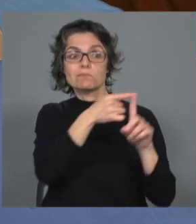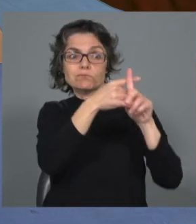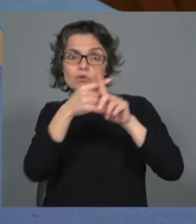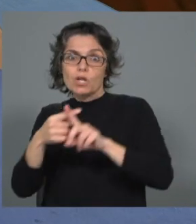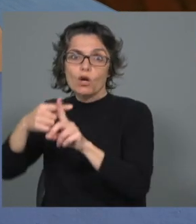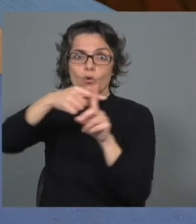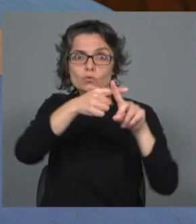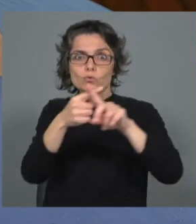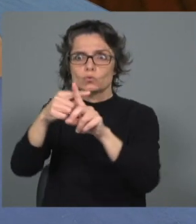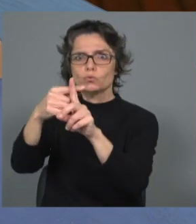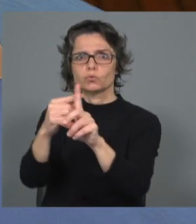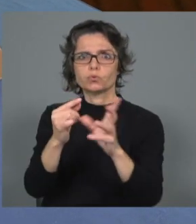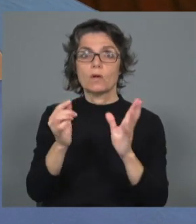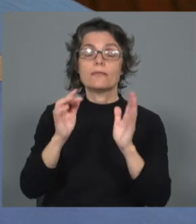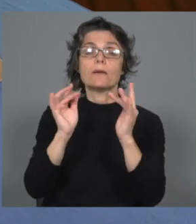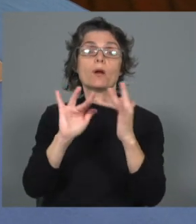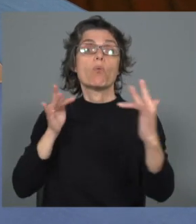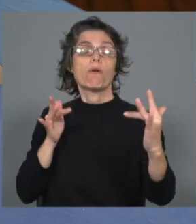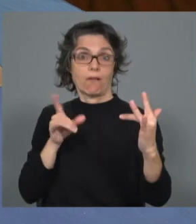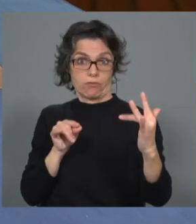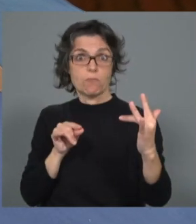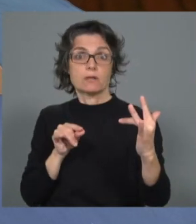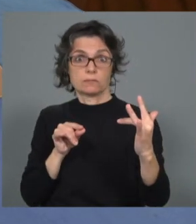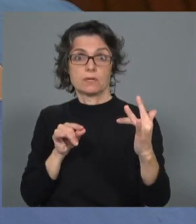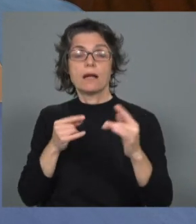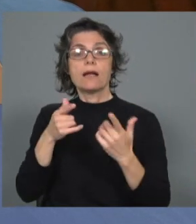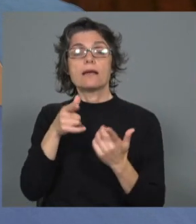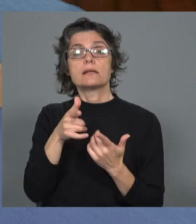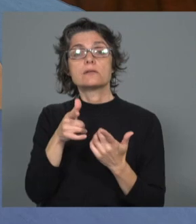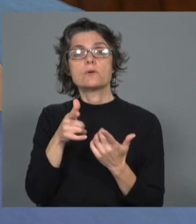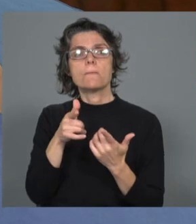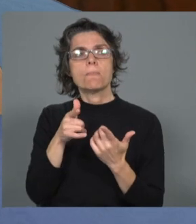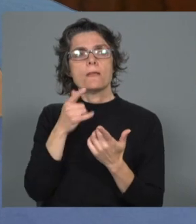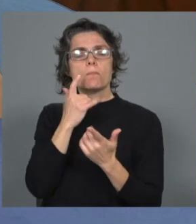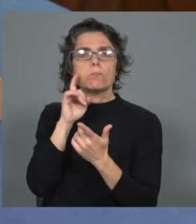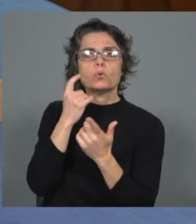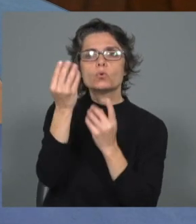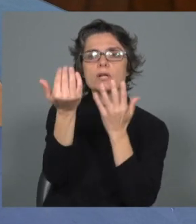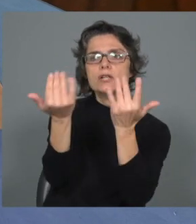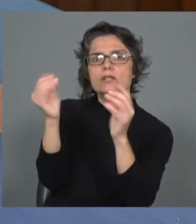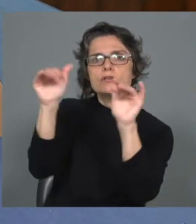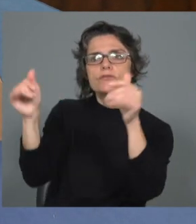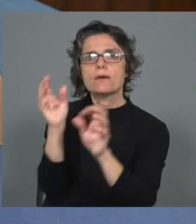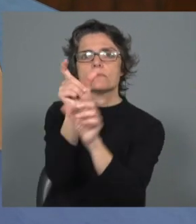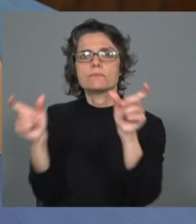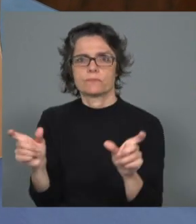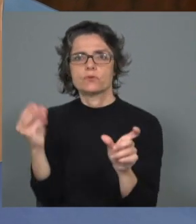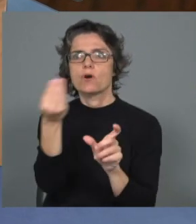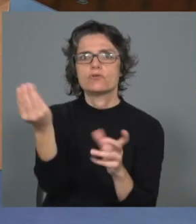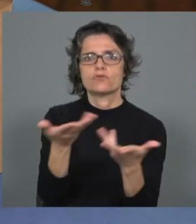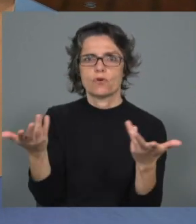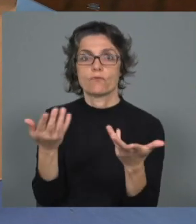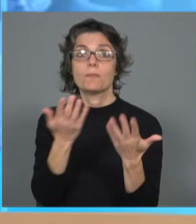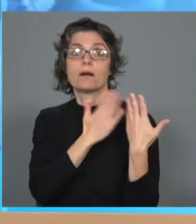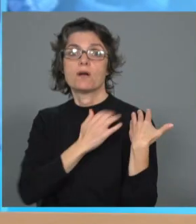muito e movimenta-se muito nas redes sociais agora e vai ao encontro de todos, mas ainda assim temos que ter esta responsabilidade.